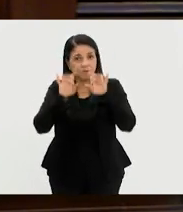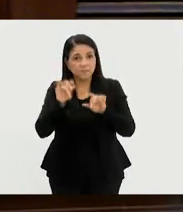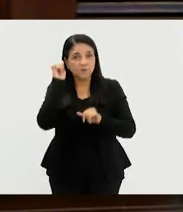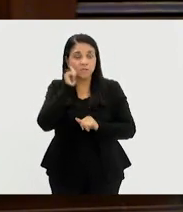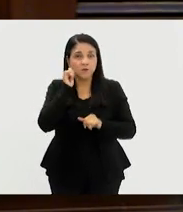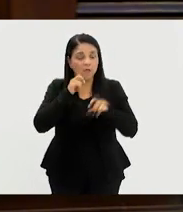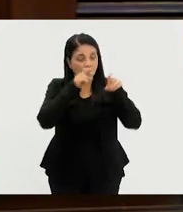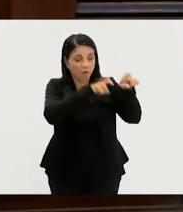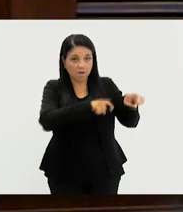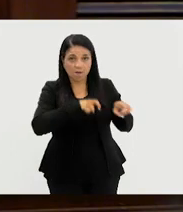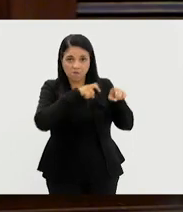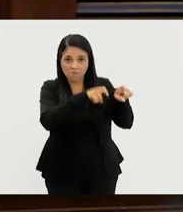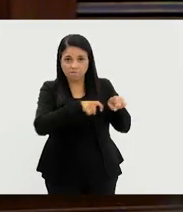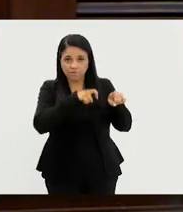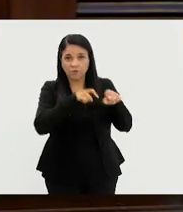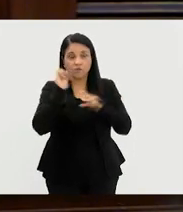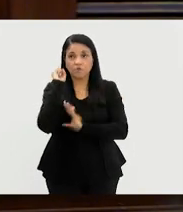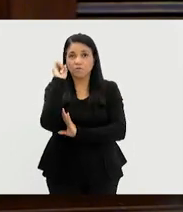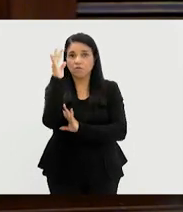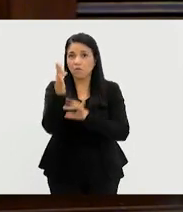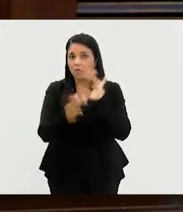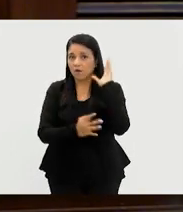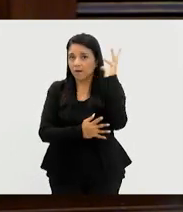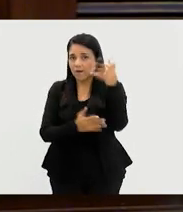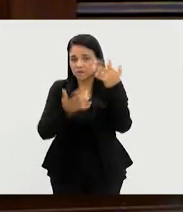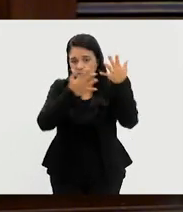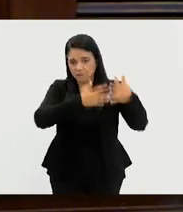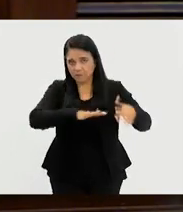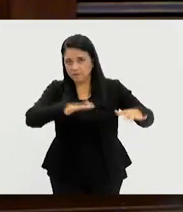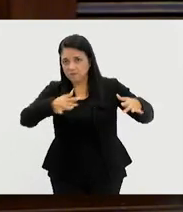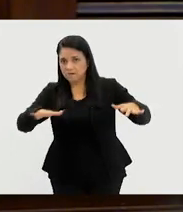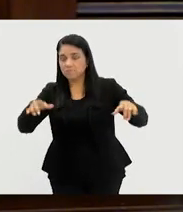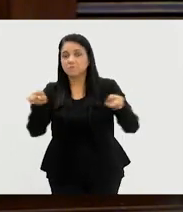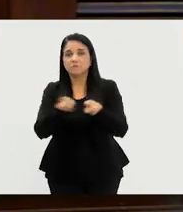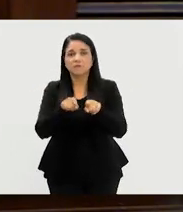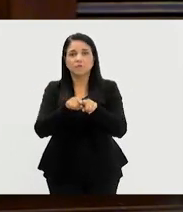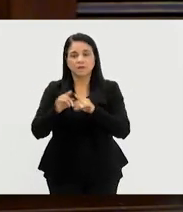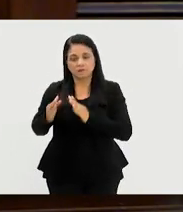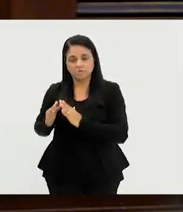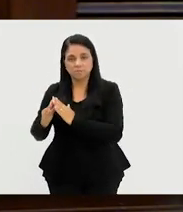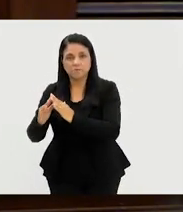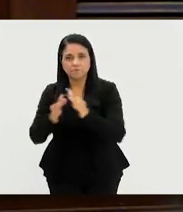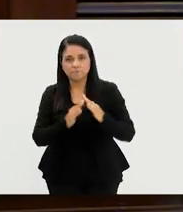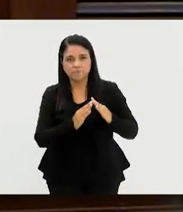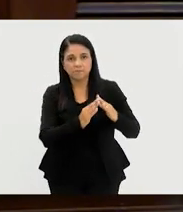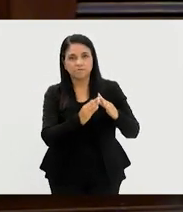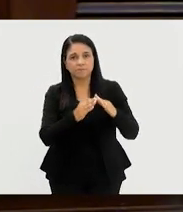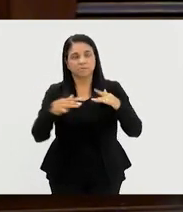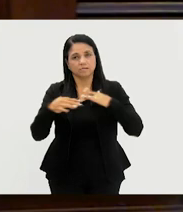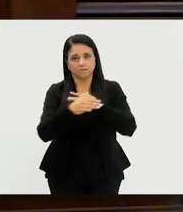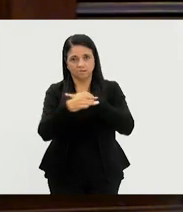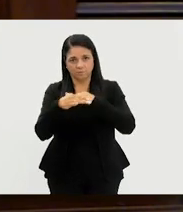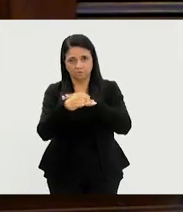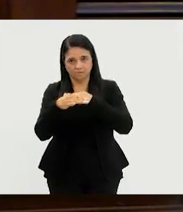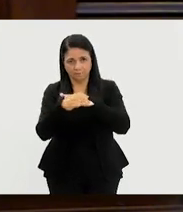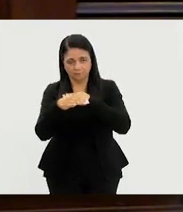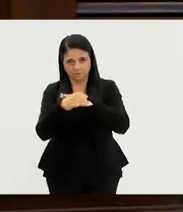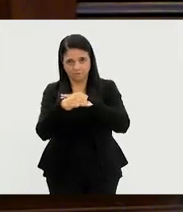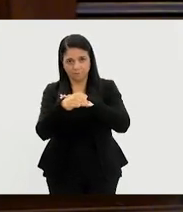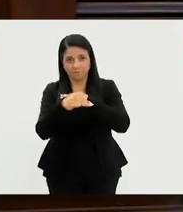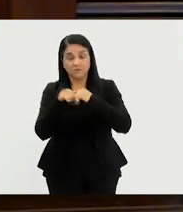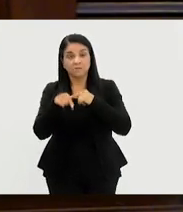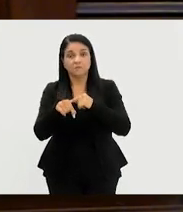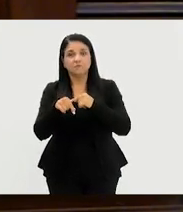campo, da floresta, das águas e das periferias urbanas. Esses indicadores, que